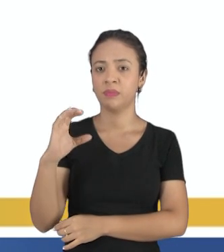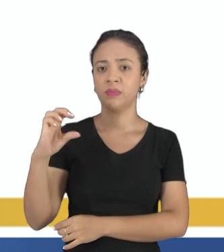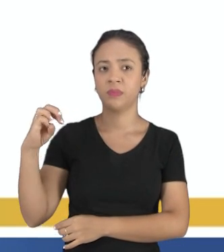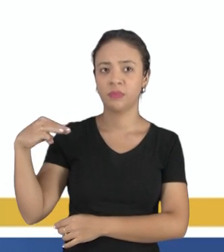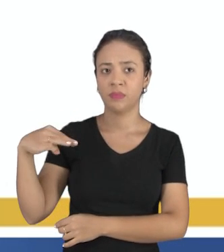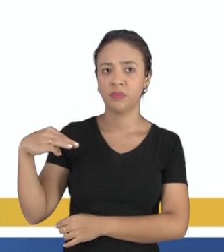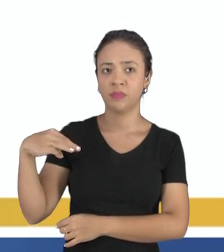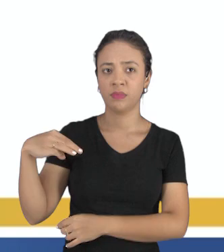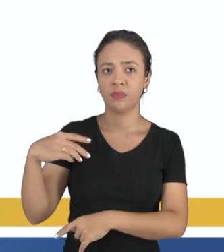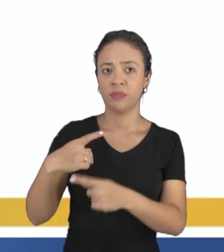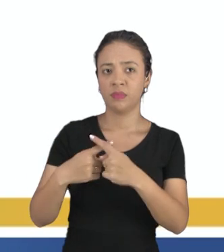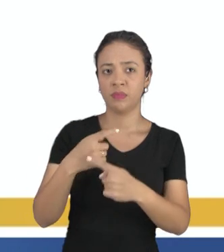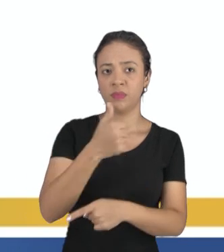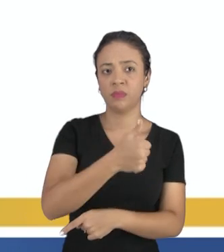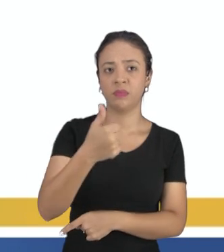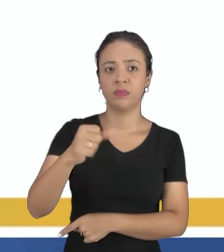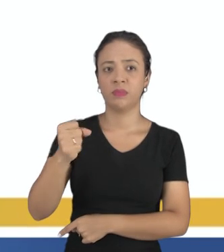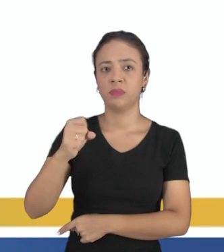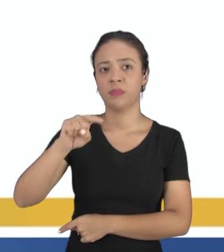centímetros por